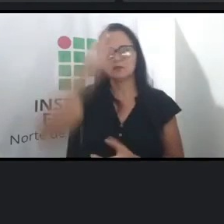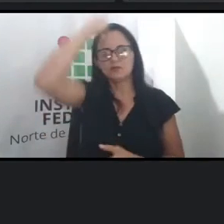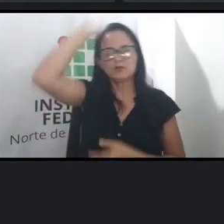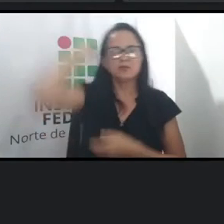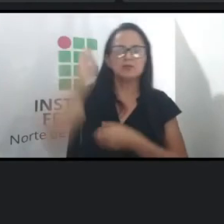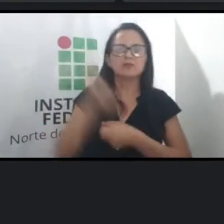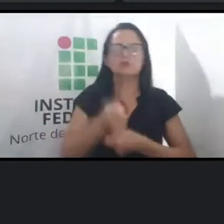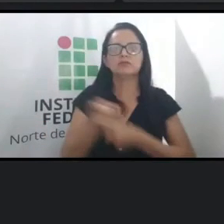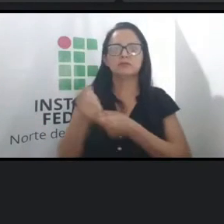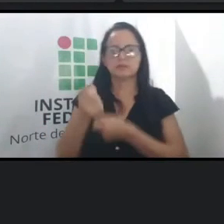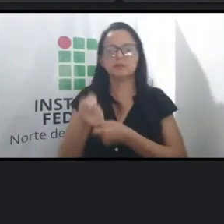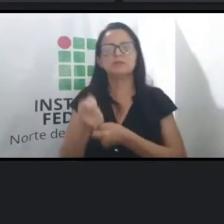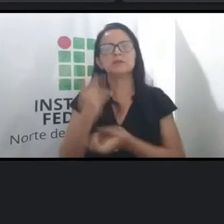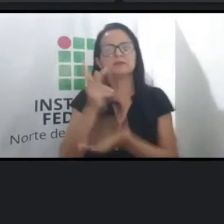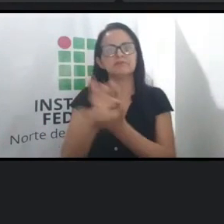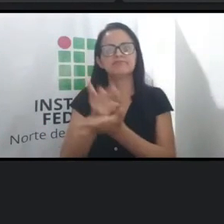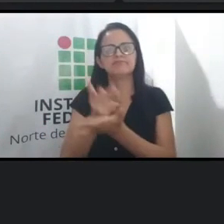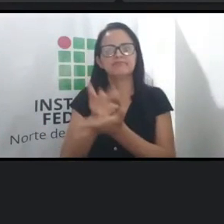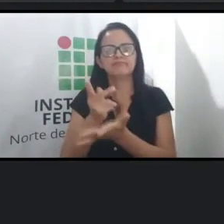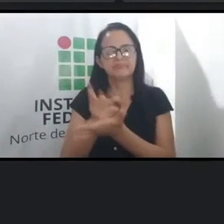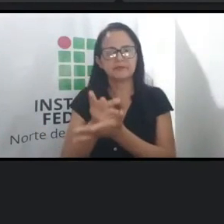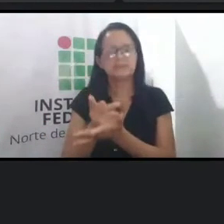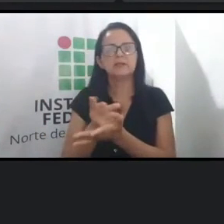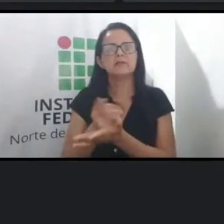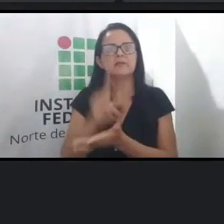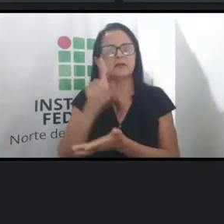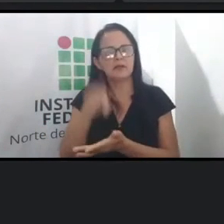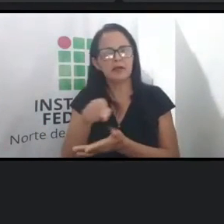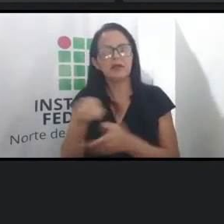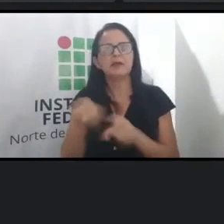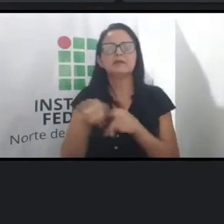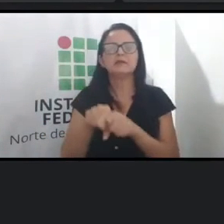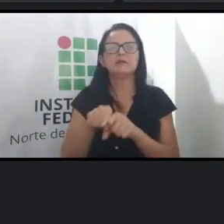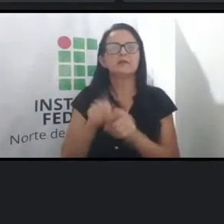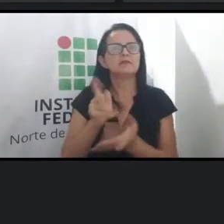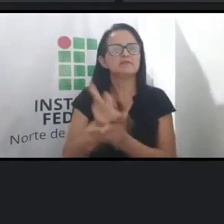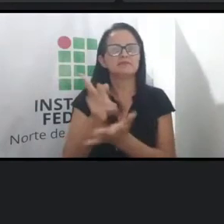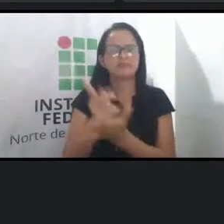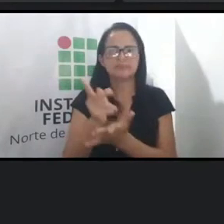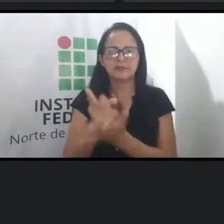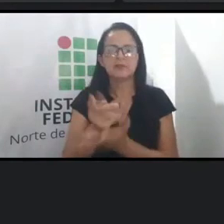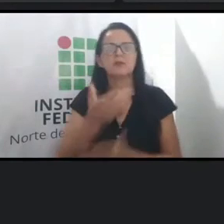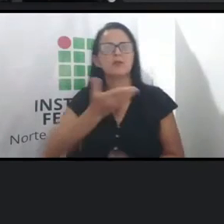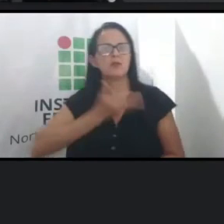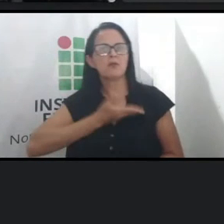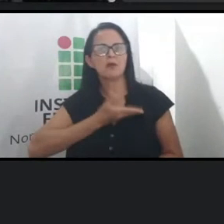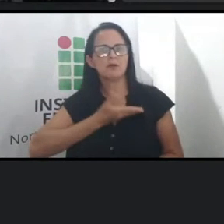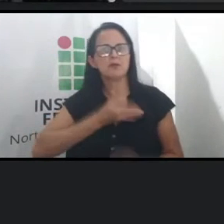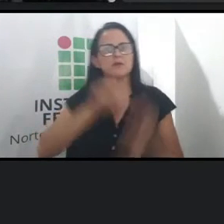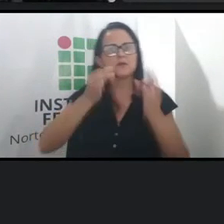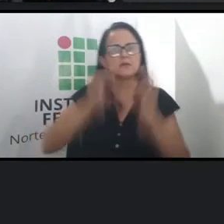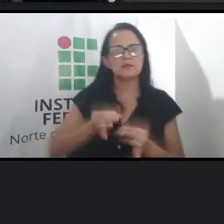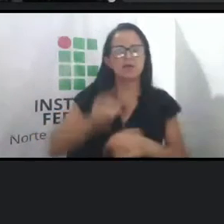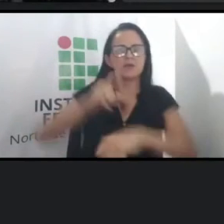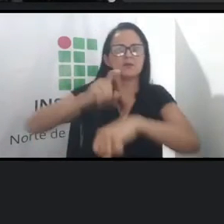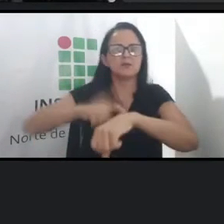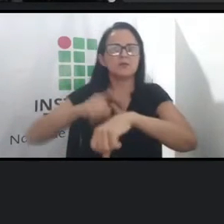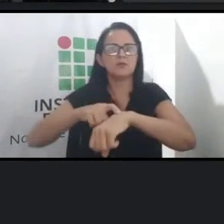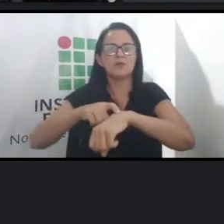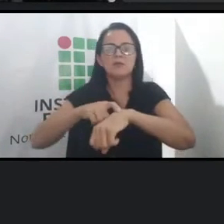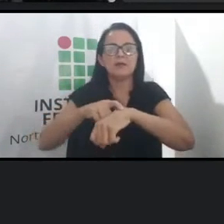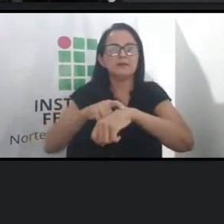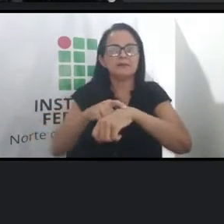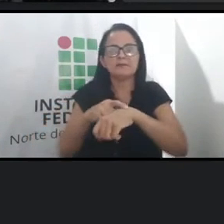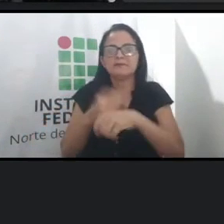amigo, sempre é e sempre será o amigo certo nas horas incertas. Muito obrigado. A palavra está